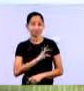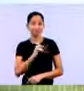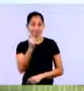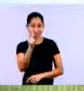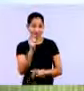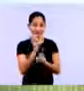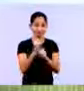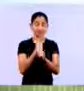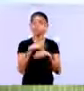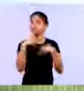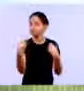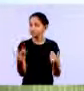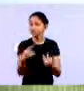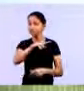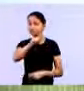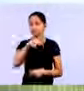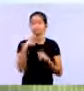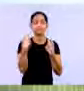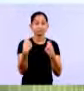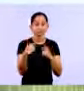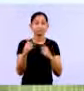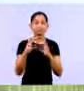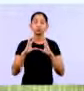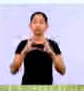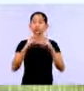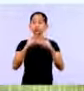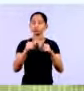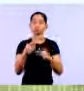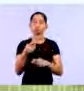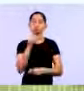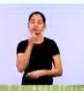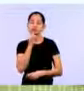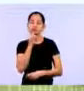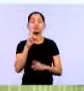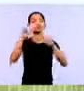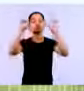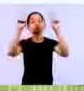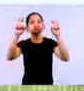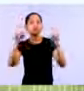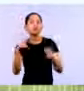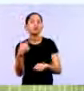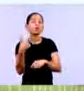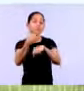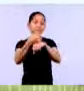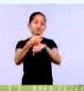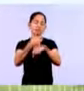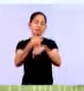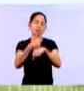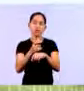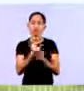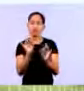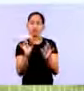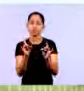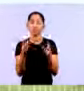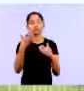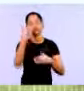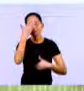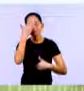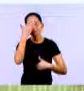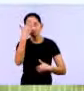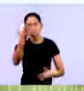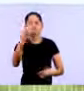finanças. Portanto, vocês viram os principais tópicos da nossa disciplina. Nós